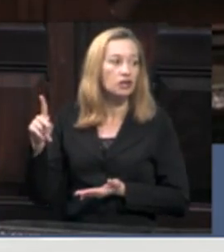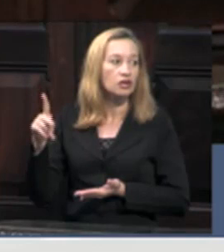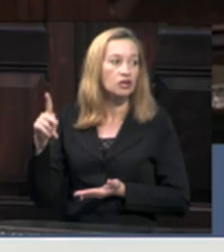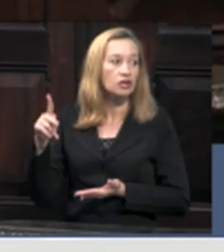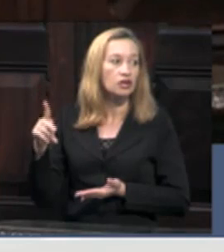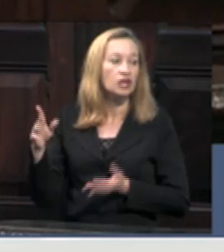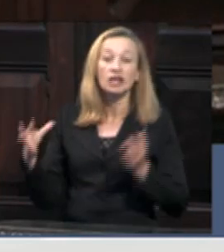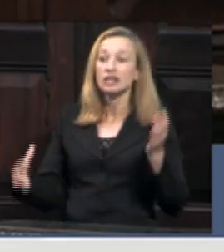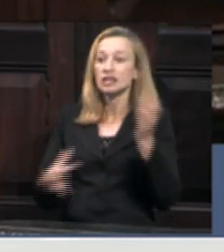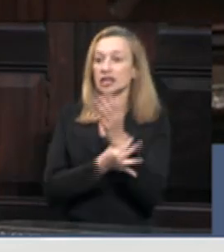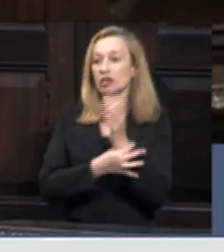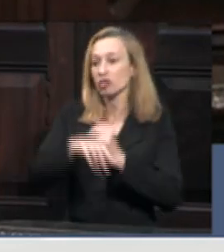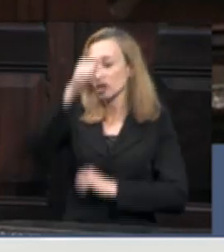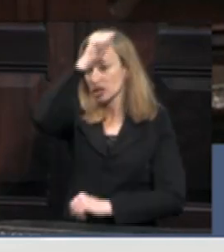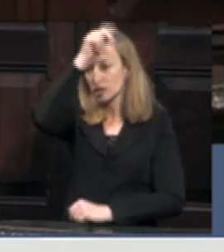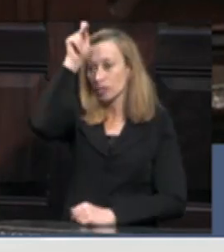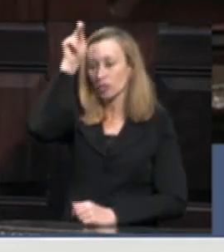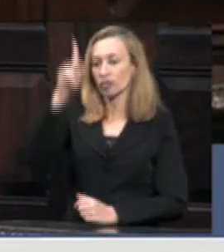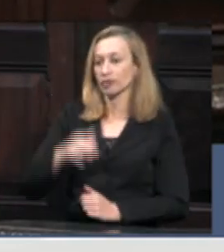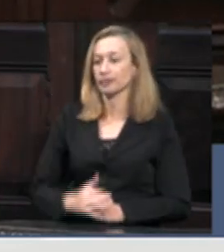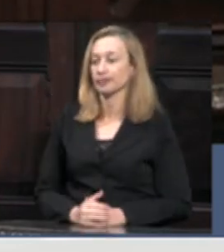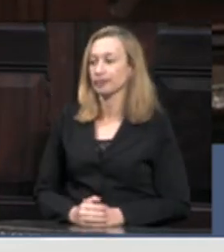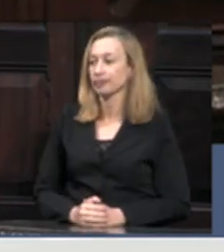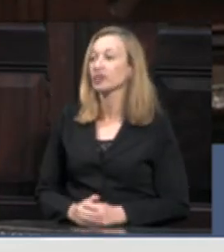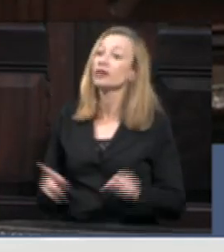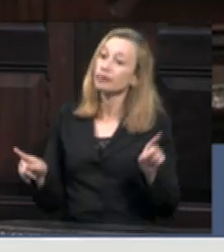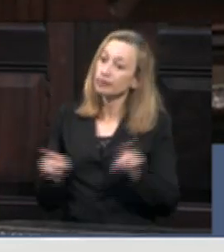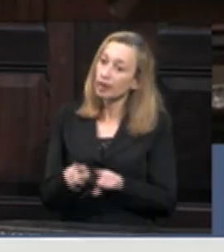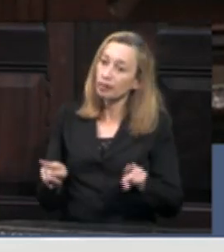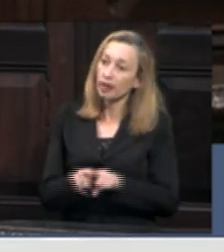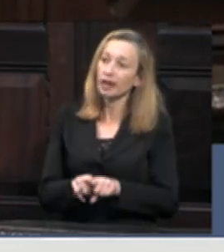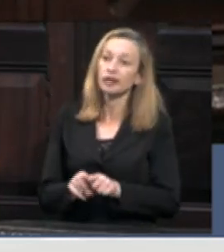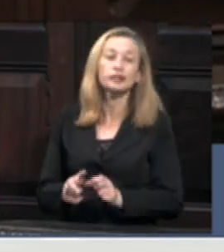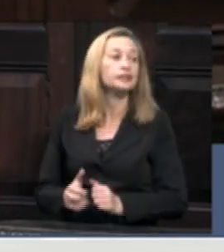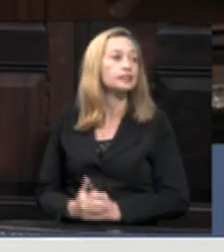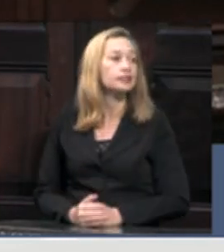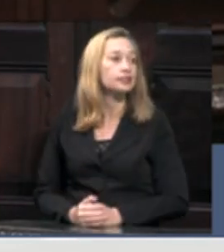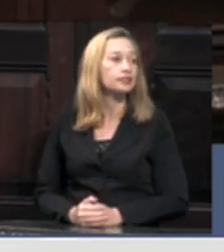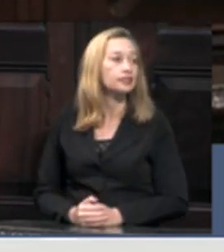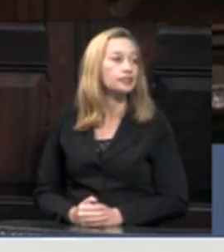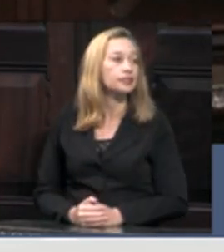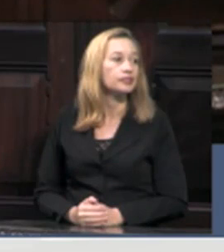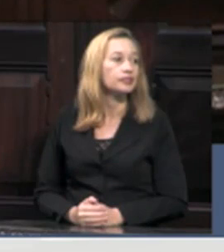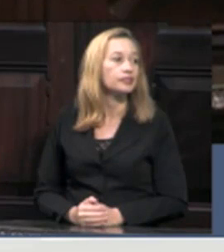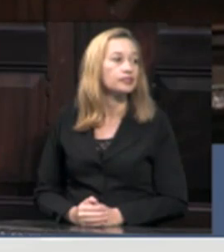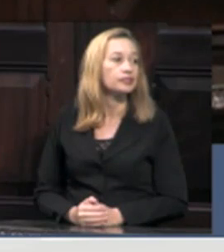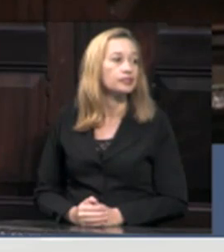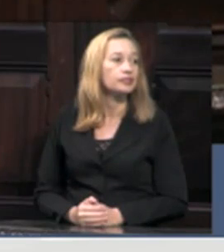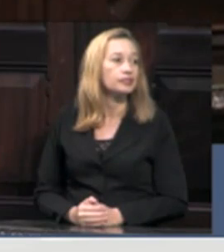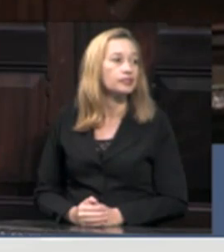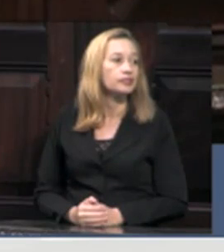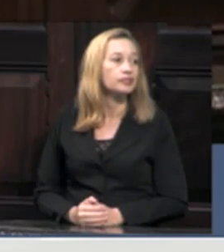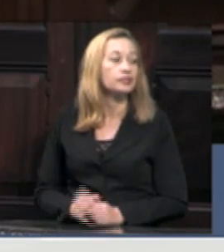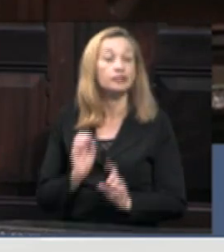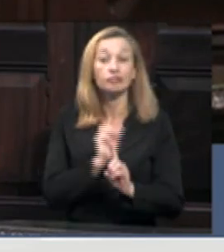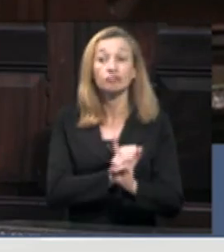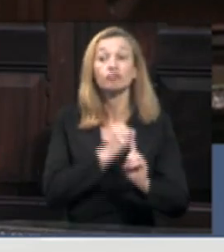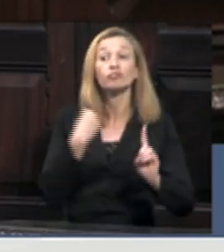Segurança Pública. E também para a questão